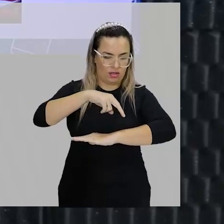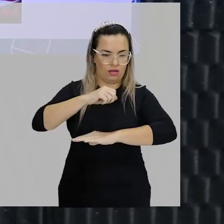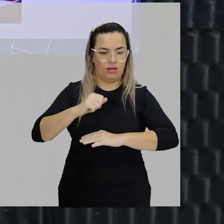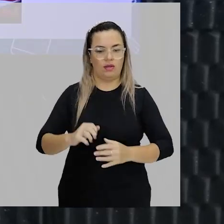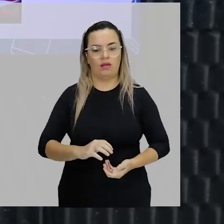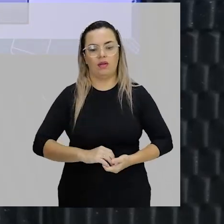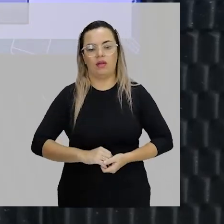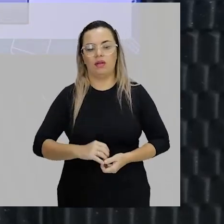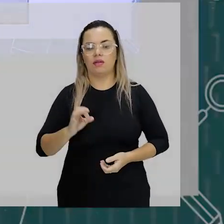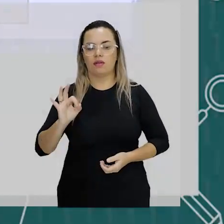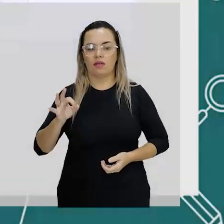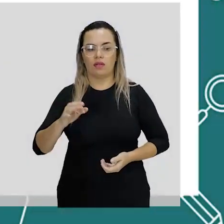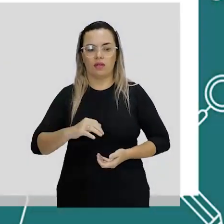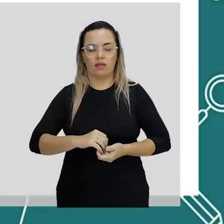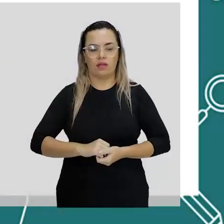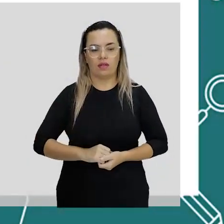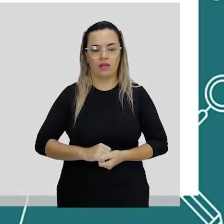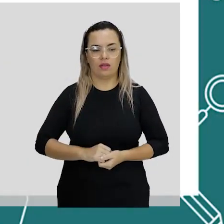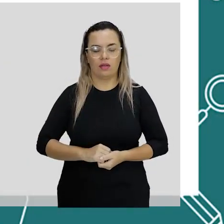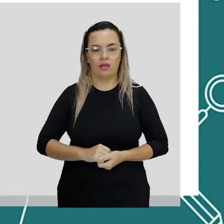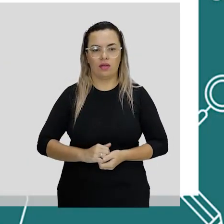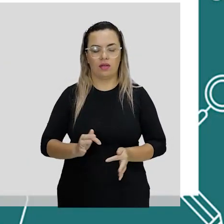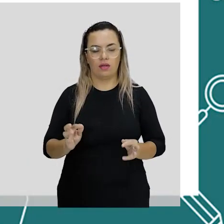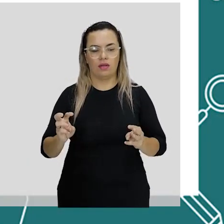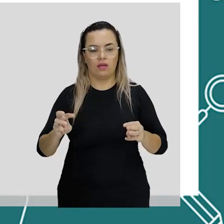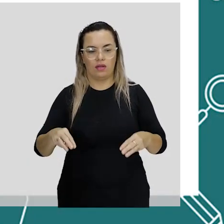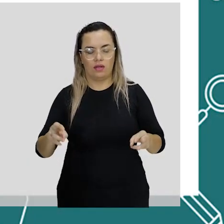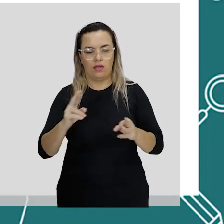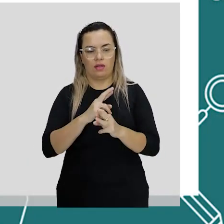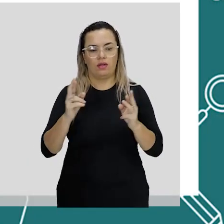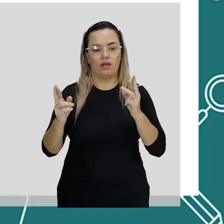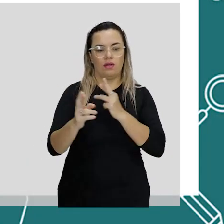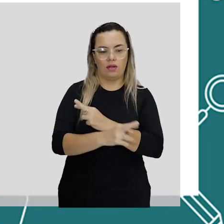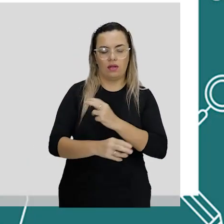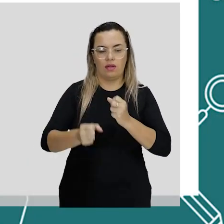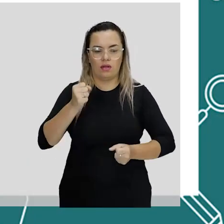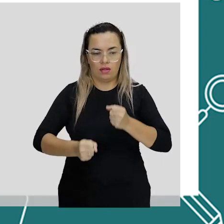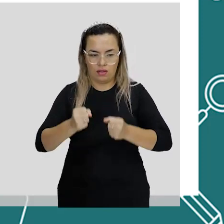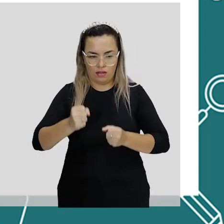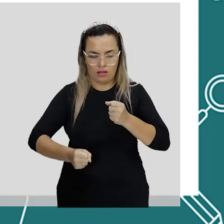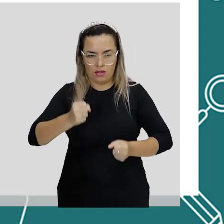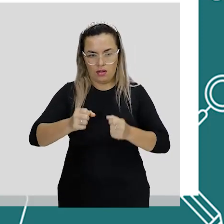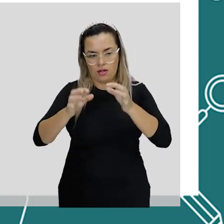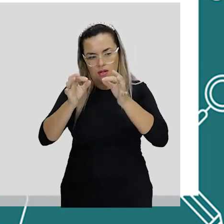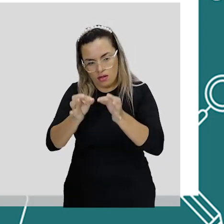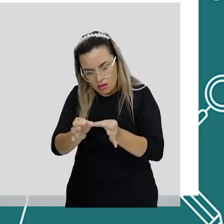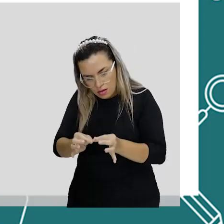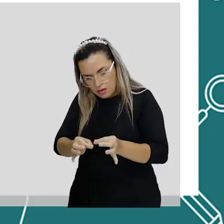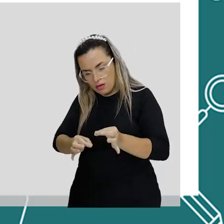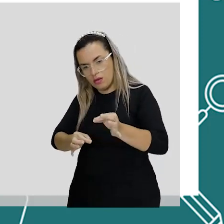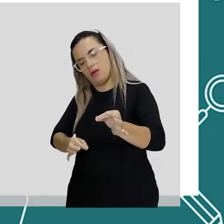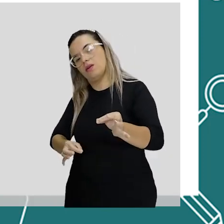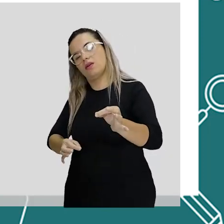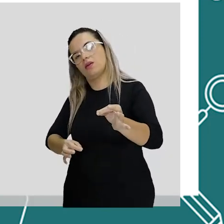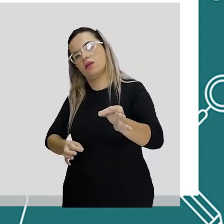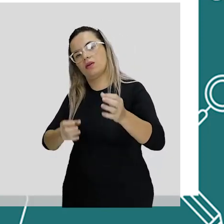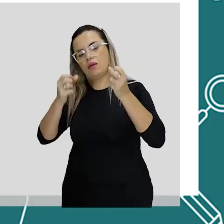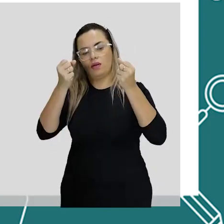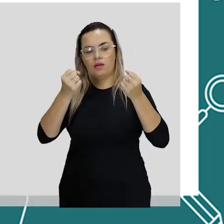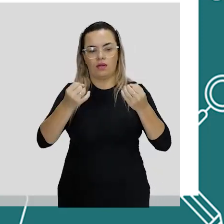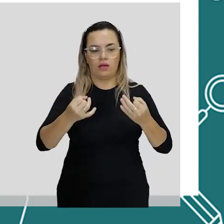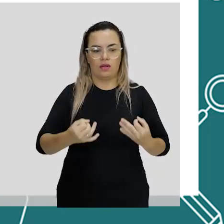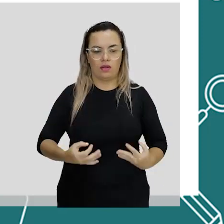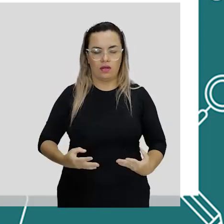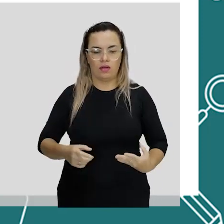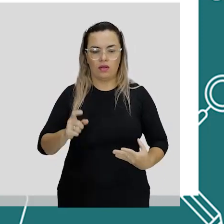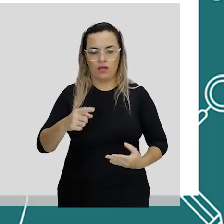certo? E por último aqui, relacionados a corridas, nós temos a maratona. Como eu falei para vocês, aqui